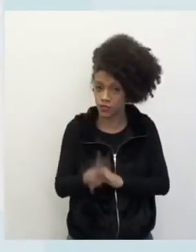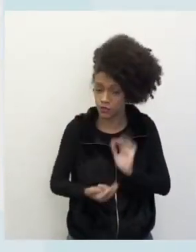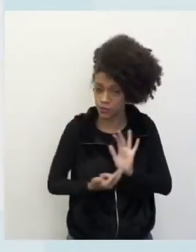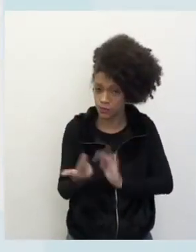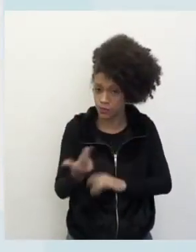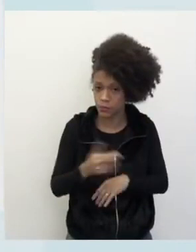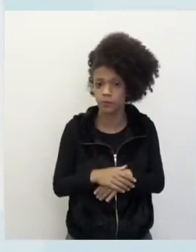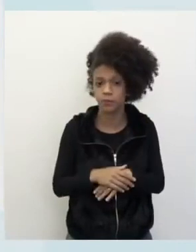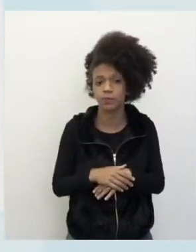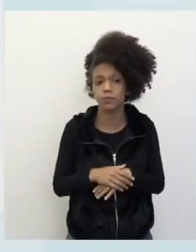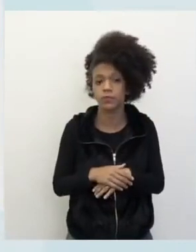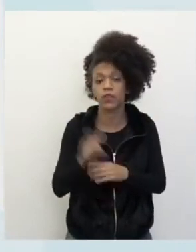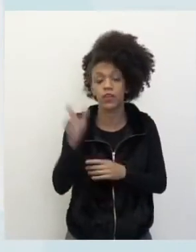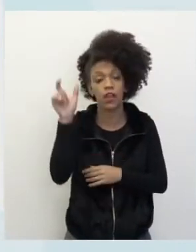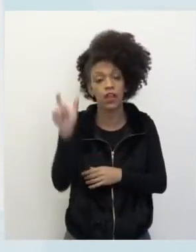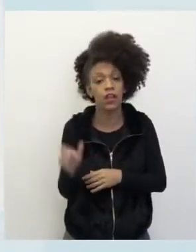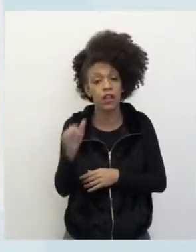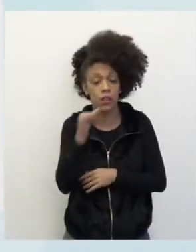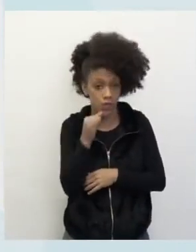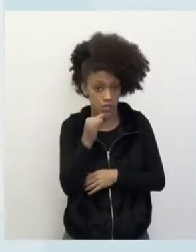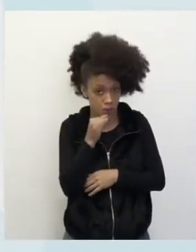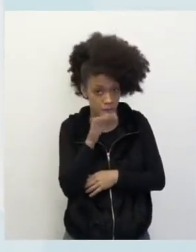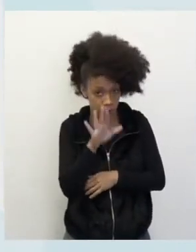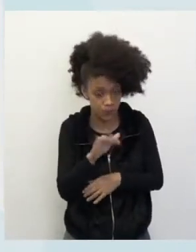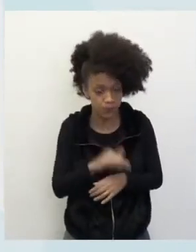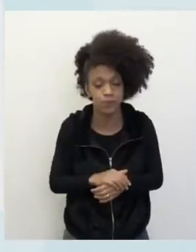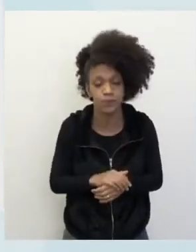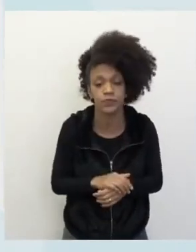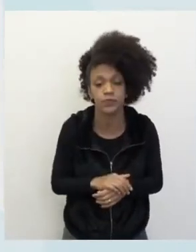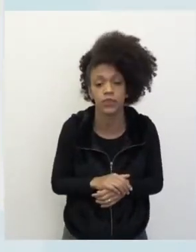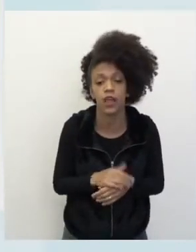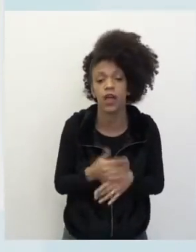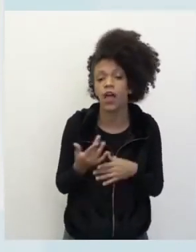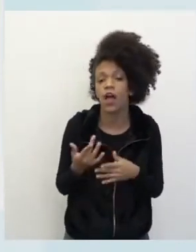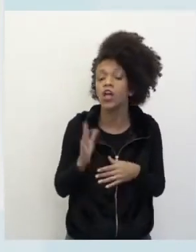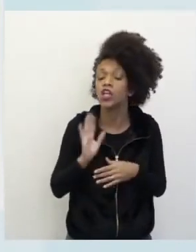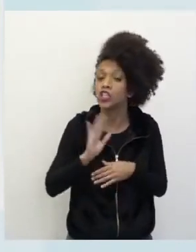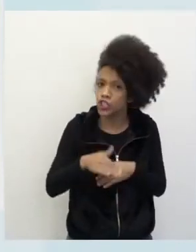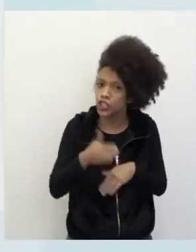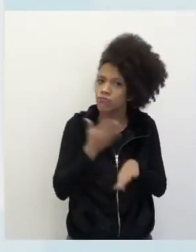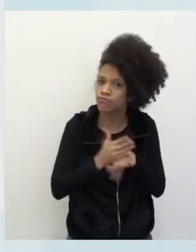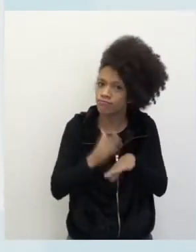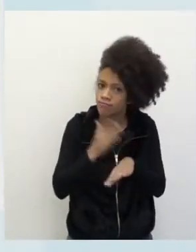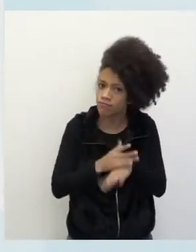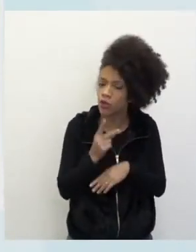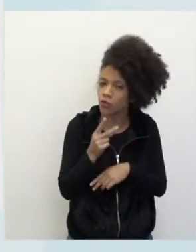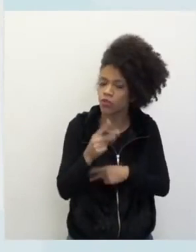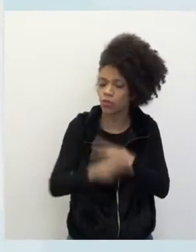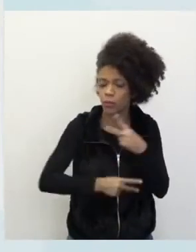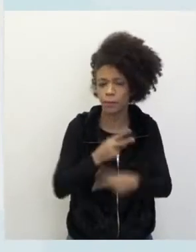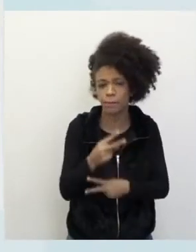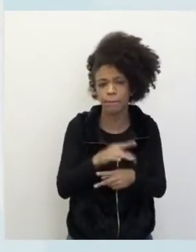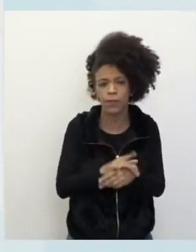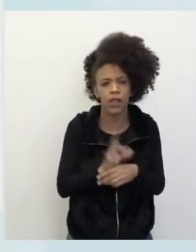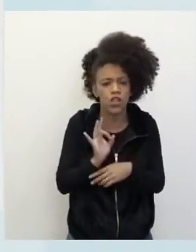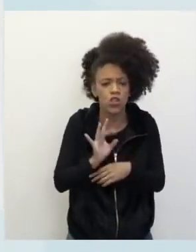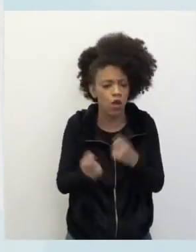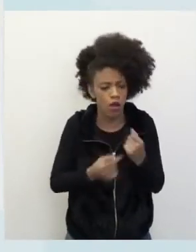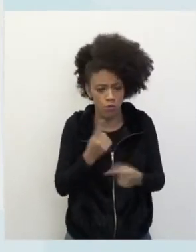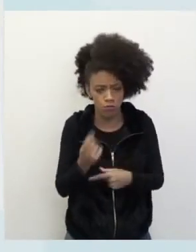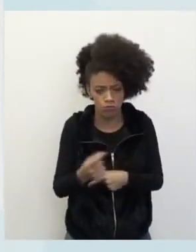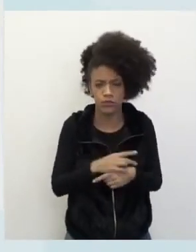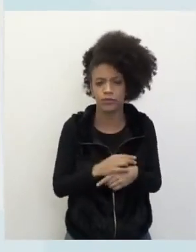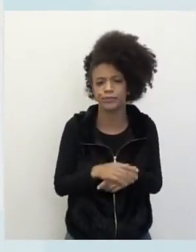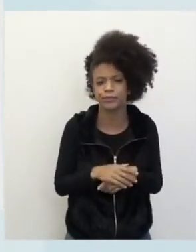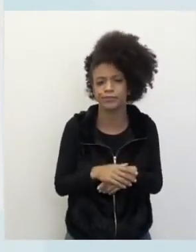representa. Ali ao lado direito eu tenho exemplos, tá bom? Essas daí são aquelas que a gente já trabalhou no segundo bimestre. Eu vou falar só algumas,